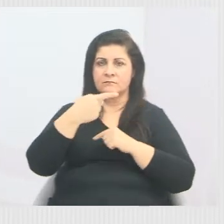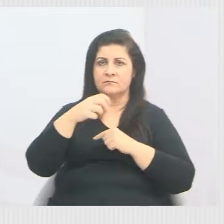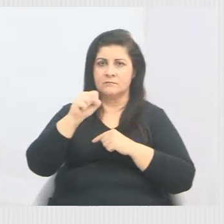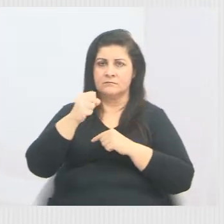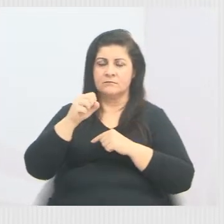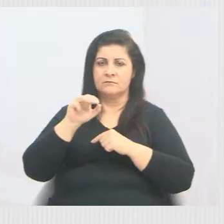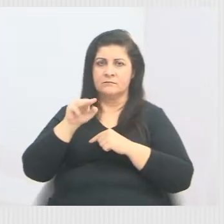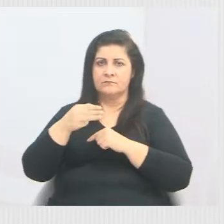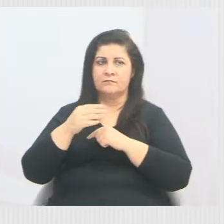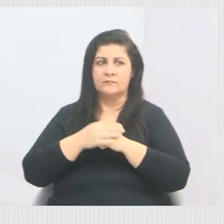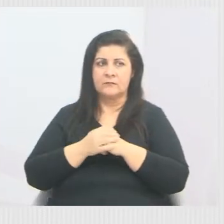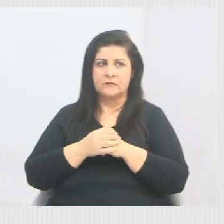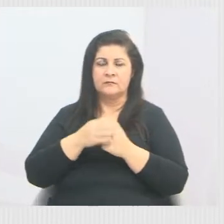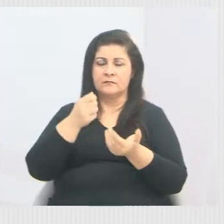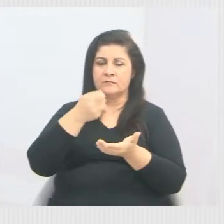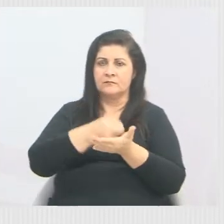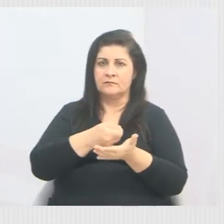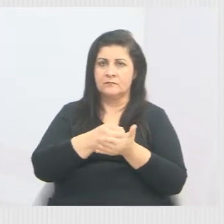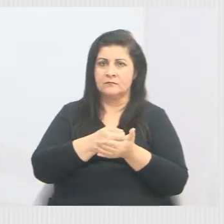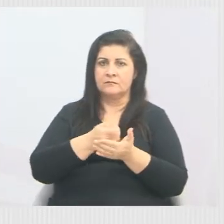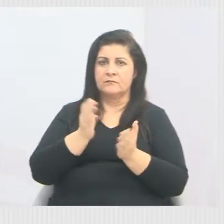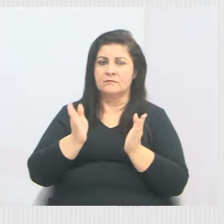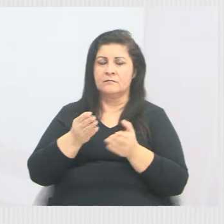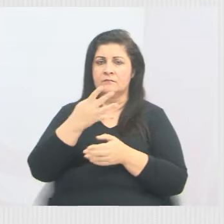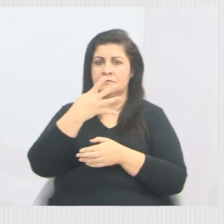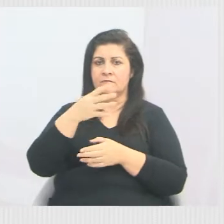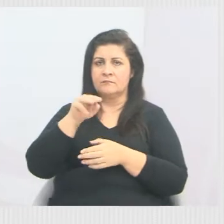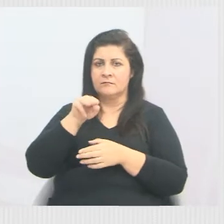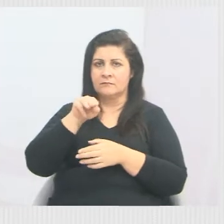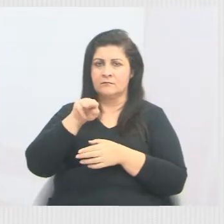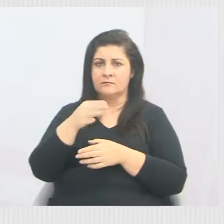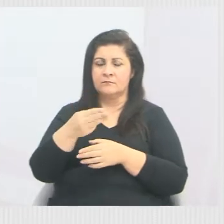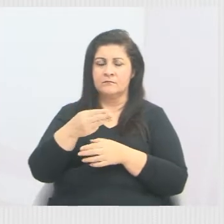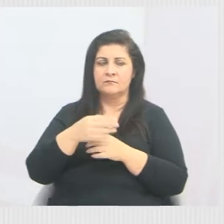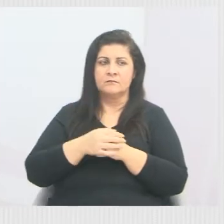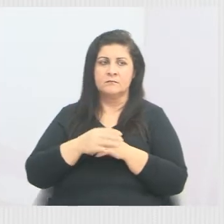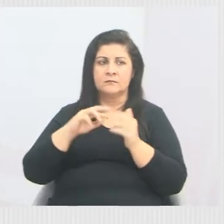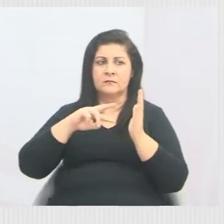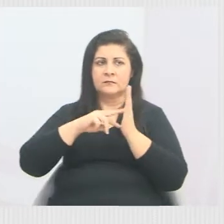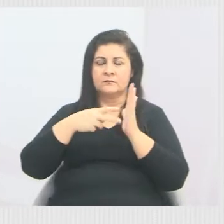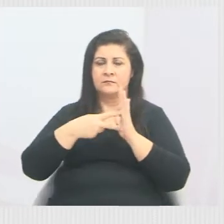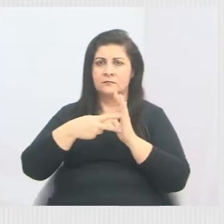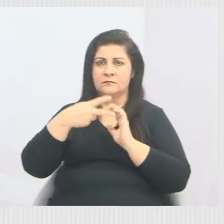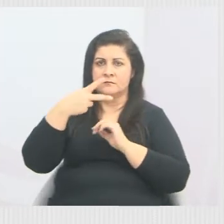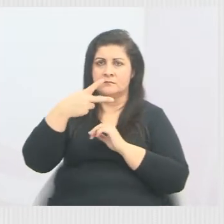18.837, que tem liquidado até o primeiro quadrimestre 4.859,